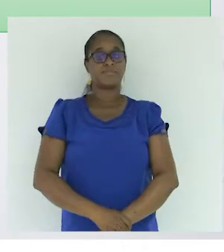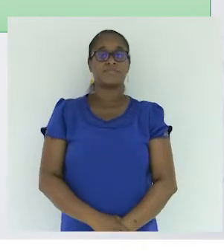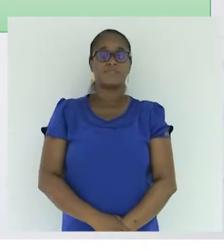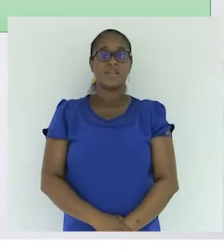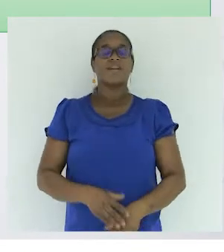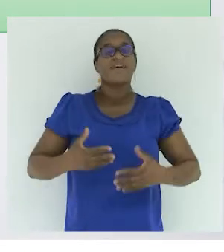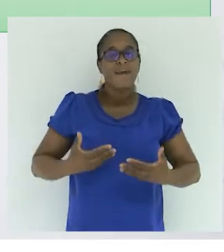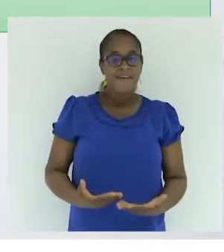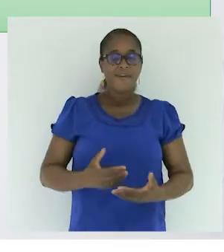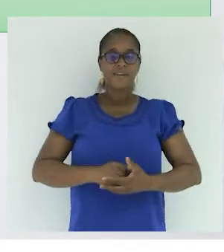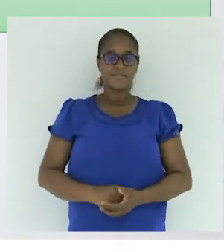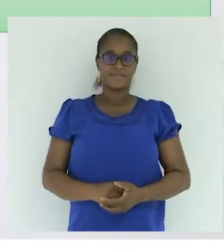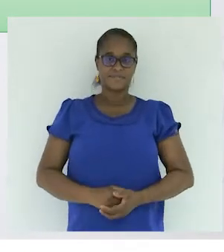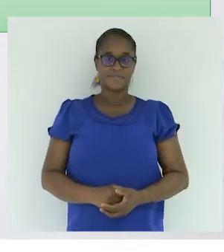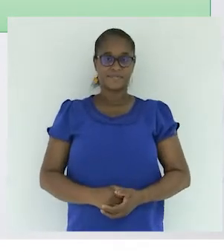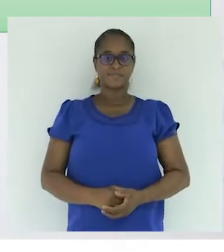E agora,